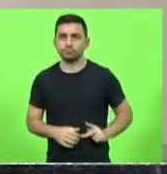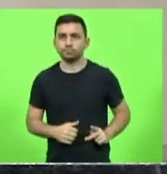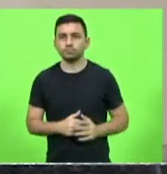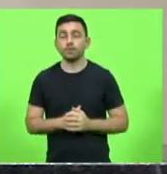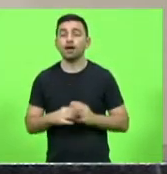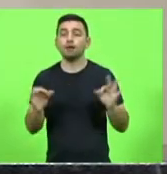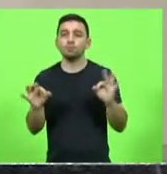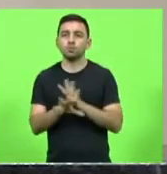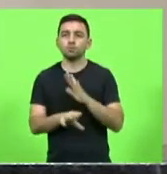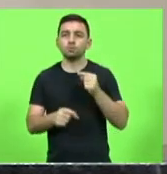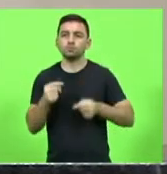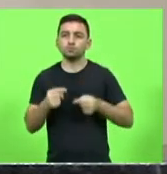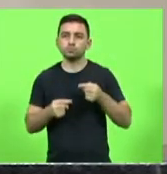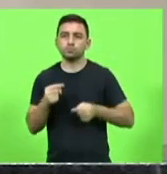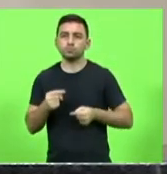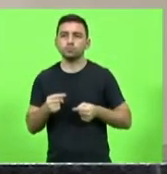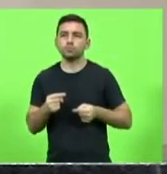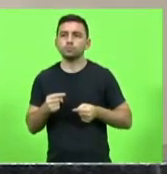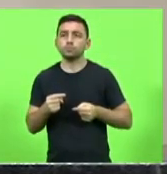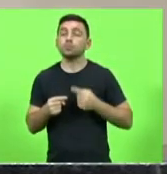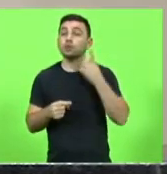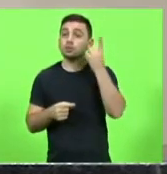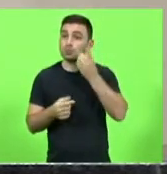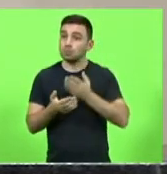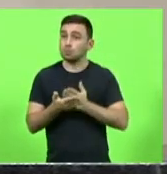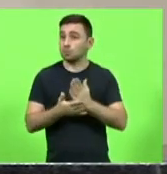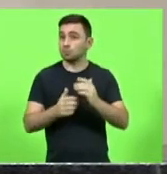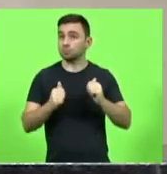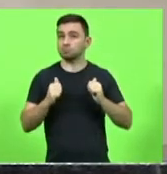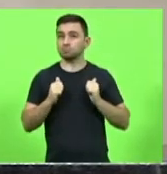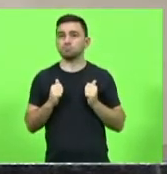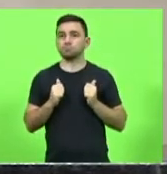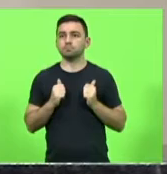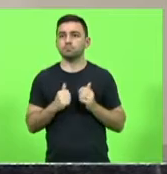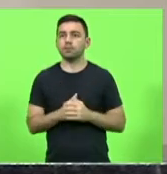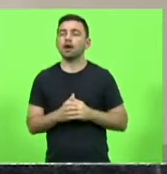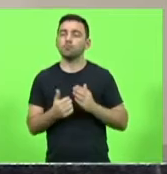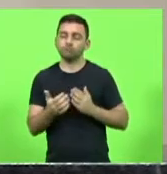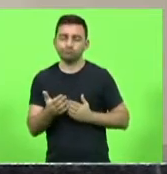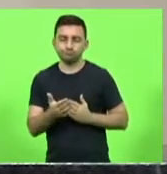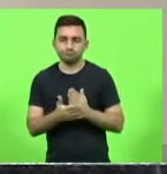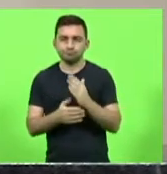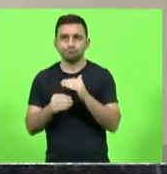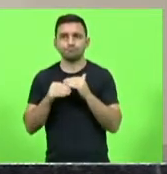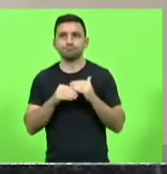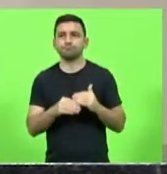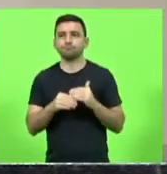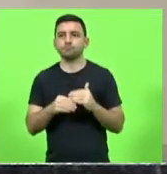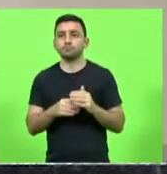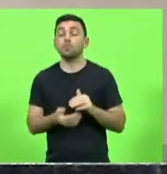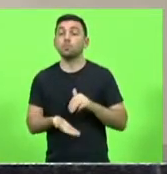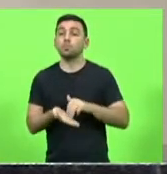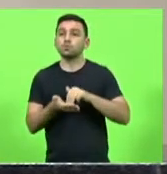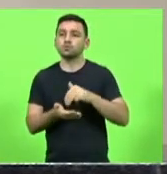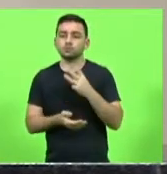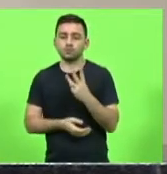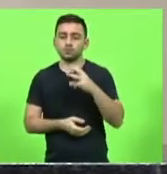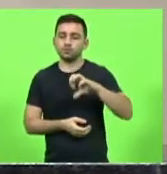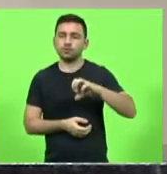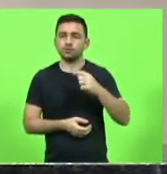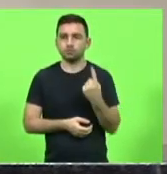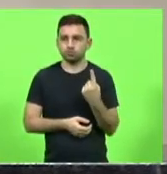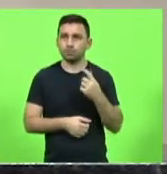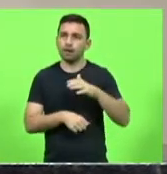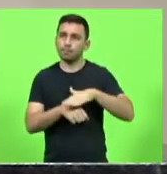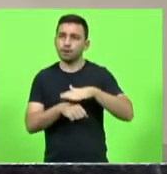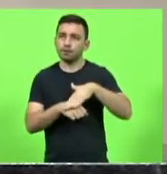Encerrada a discussão, em votação. Deputados que aprovam, permaneçam como se encontra. Aprovado por unanimidade. Moção 391, autora deputada